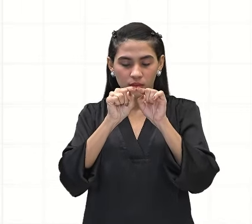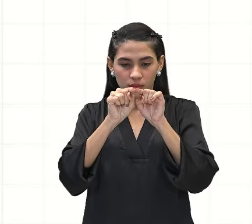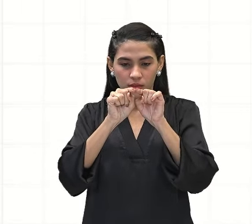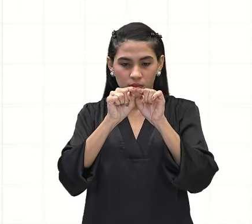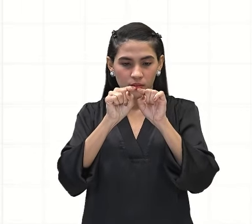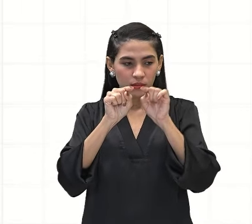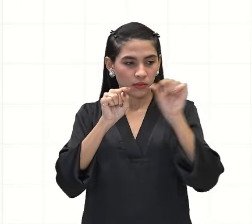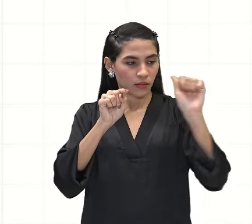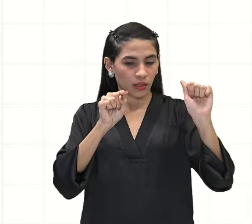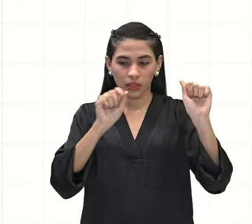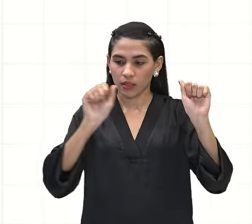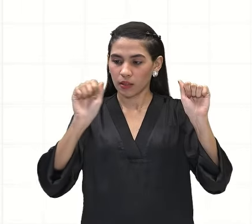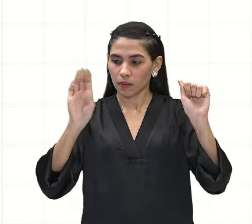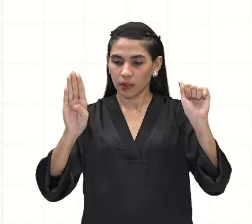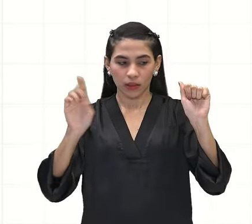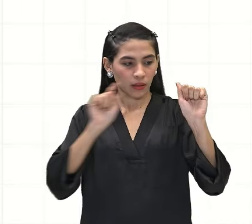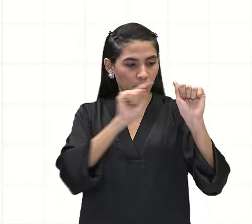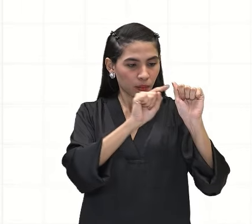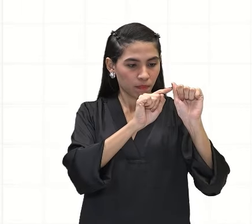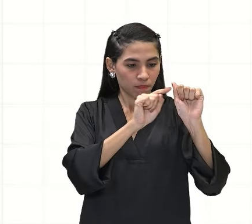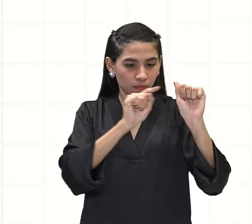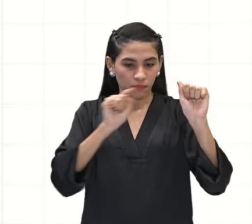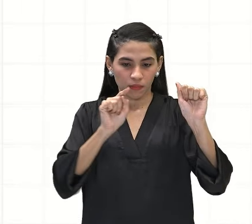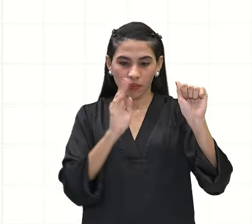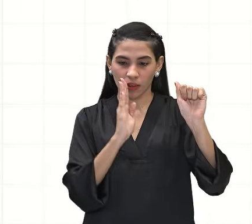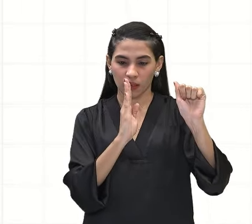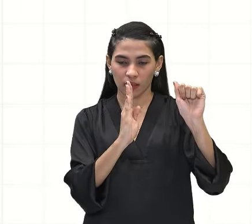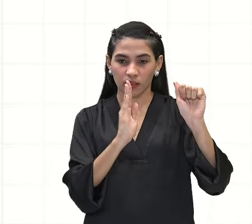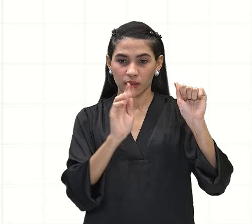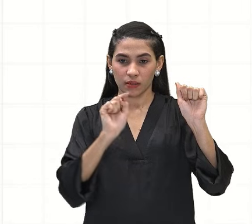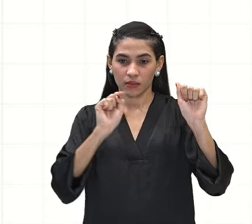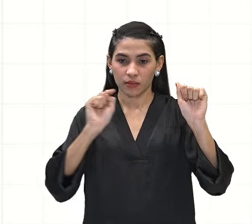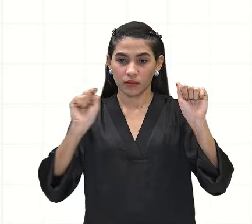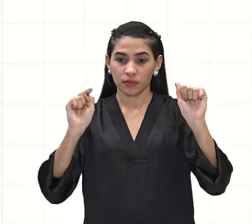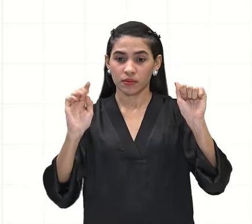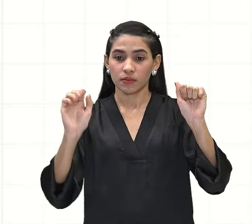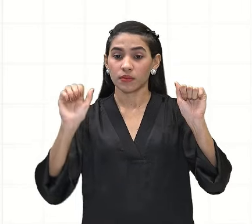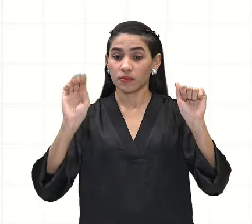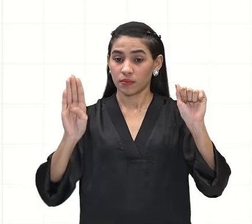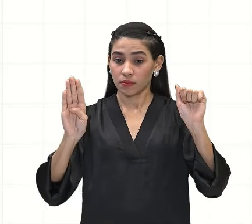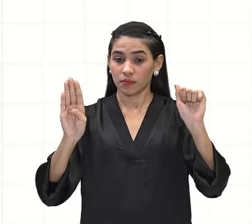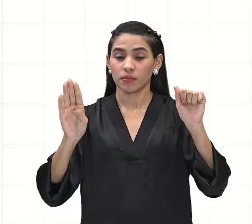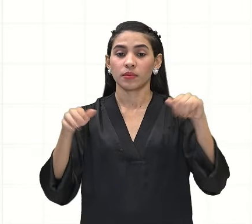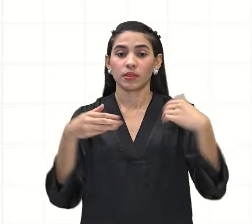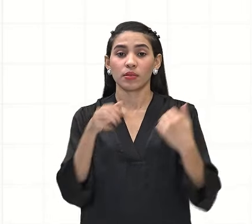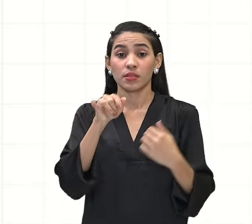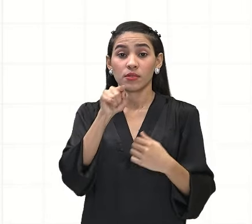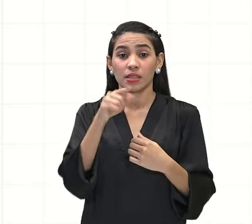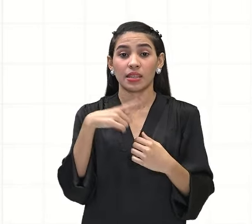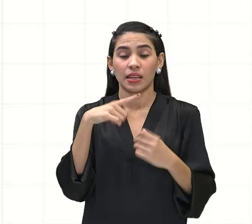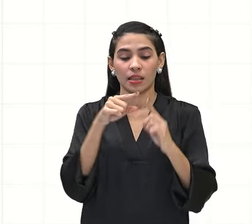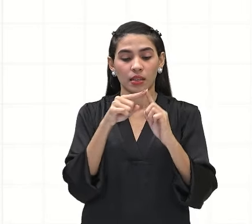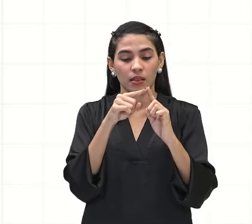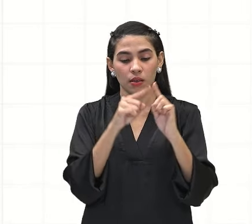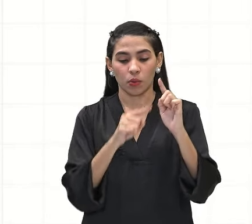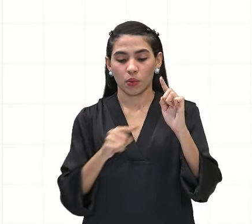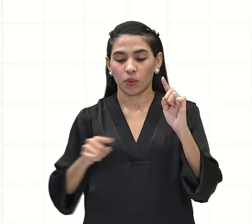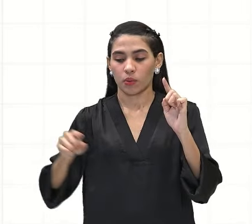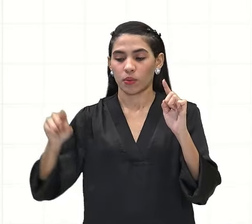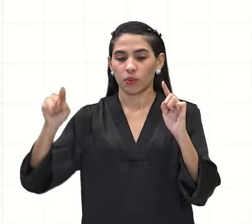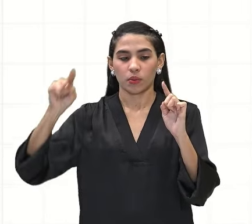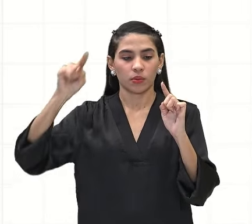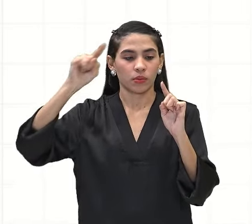pelo centro então quando você Você tem uma circunferência e você